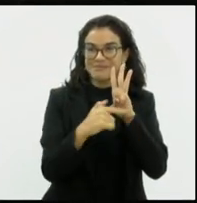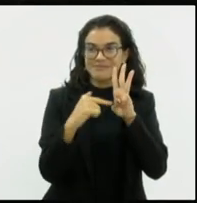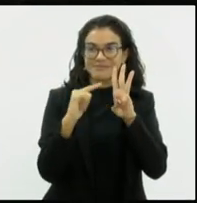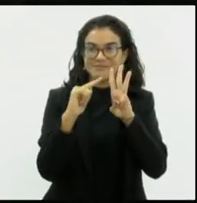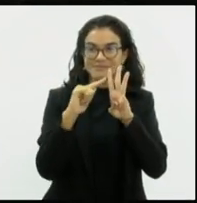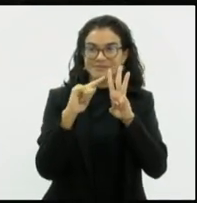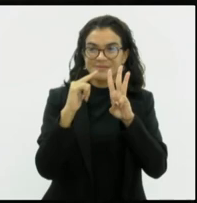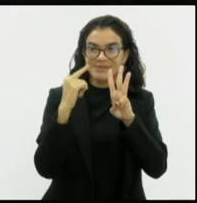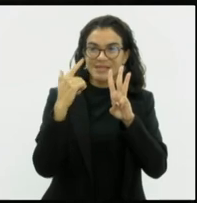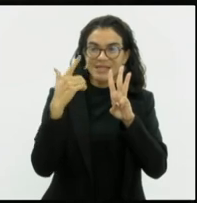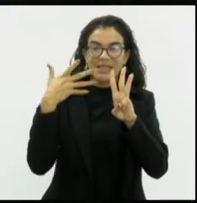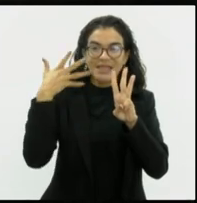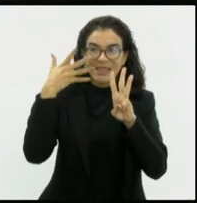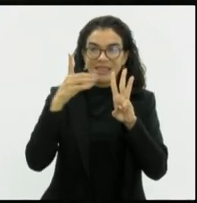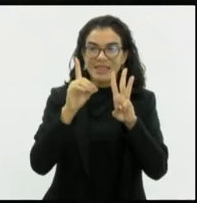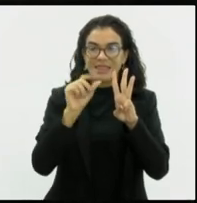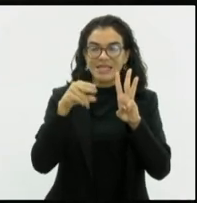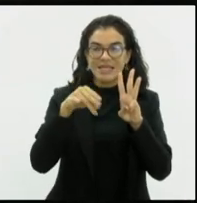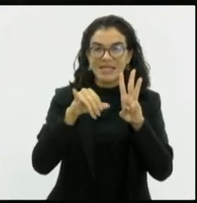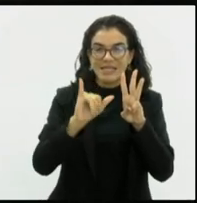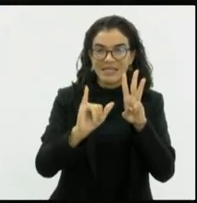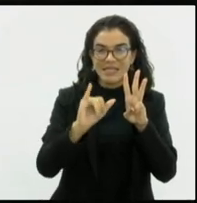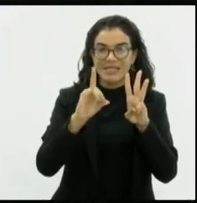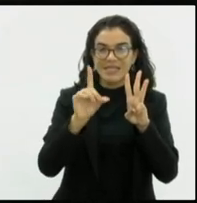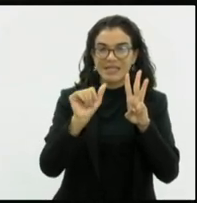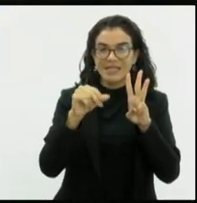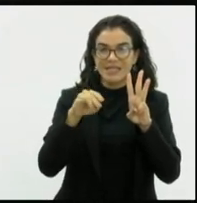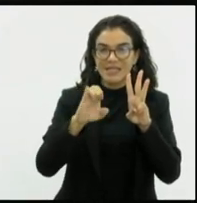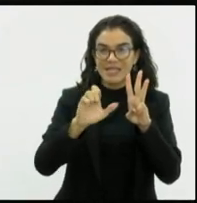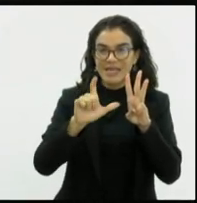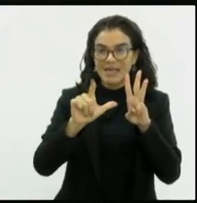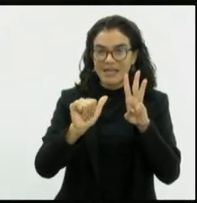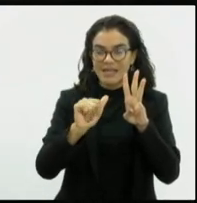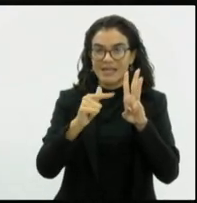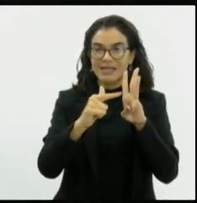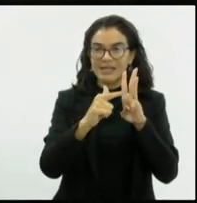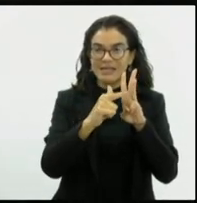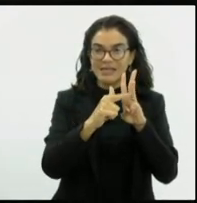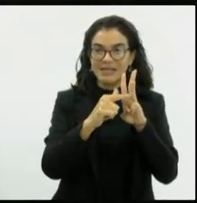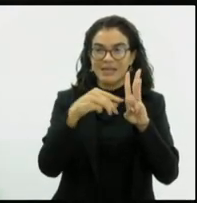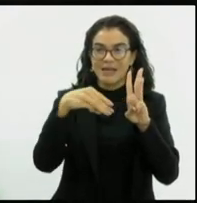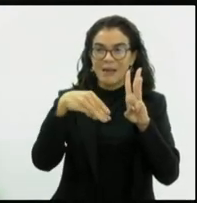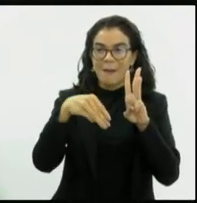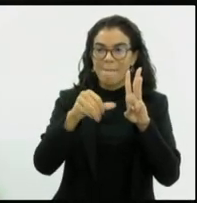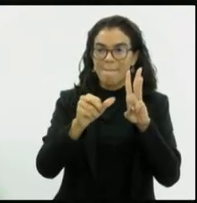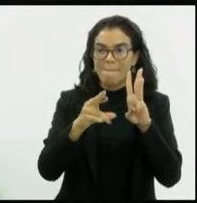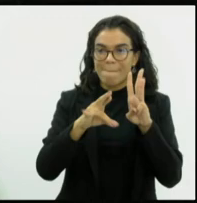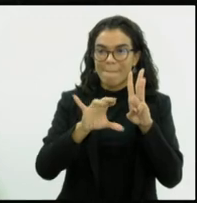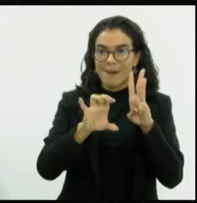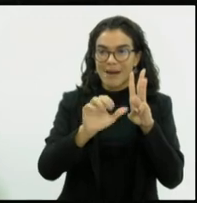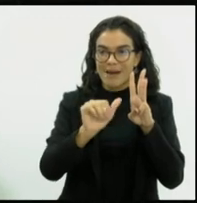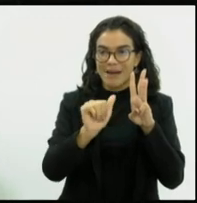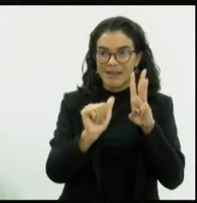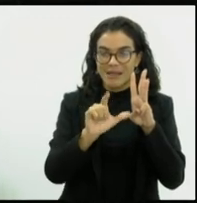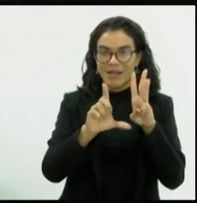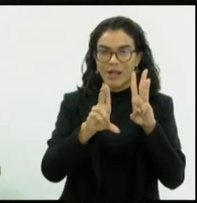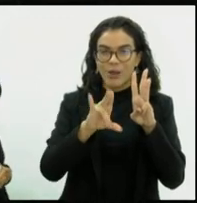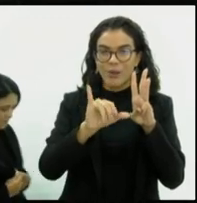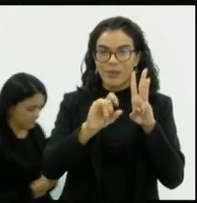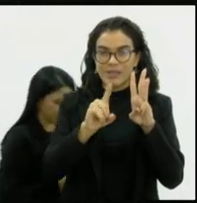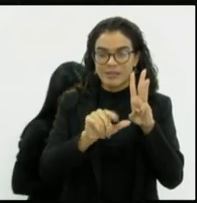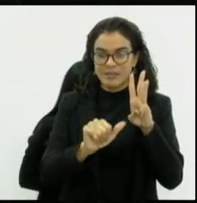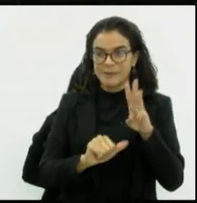deputada Dani Cunha, deputada Daniela Carneiro e a governadora Maria Luísa.